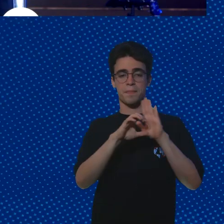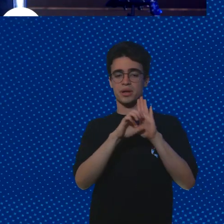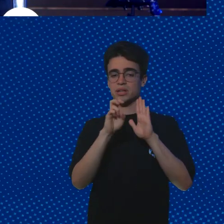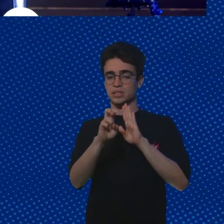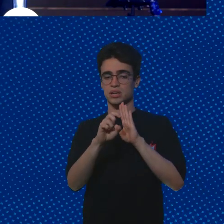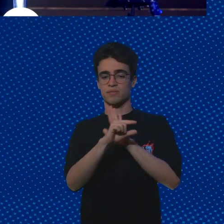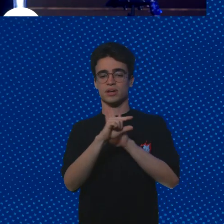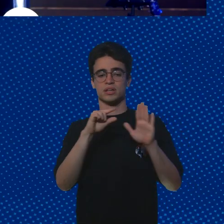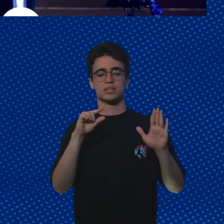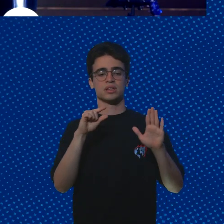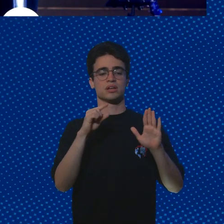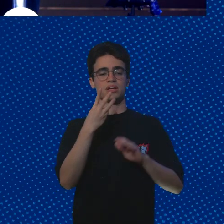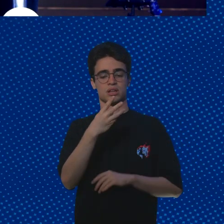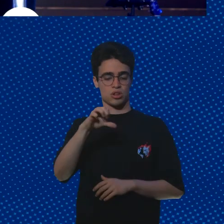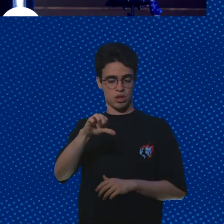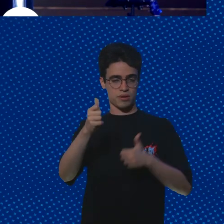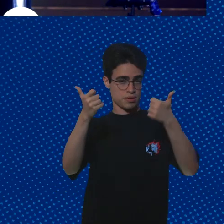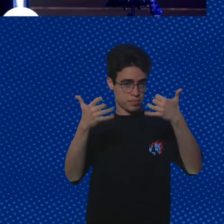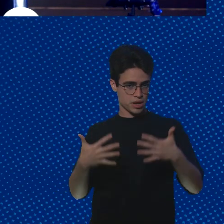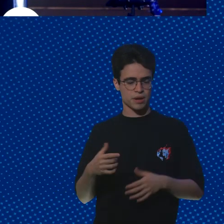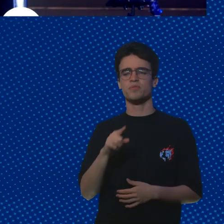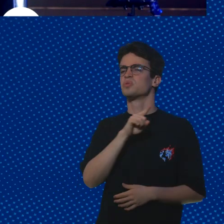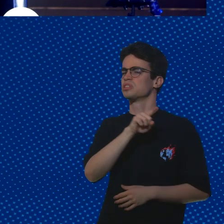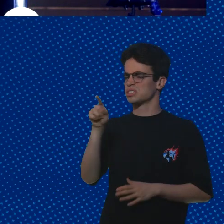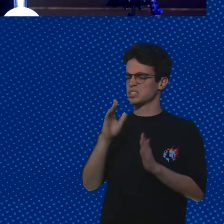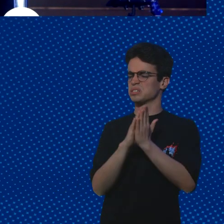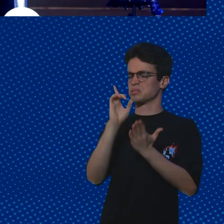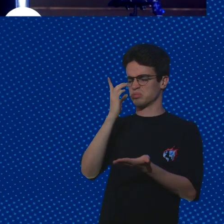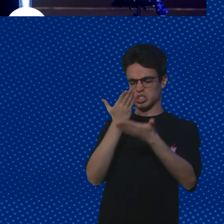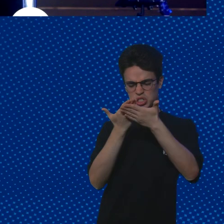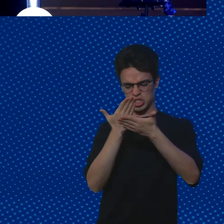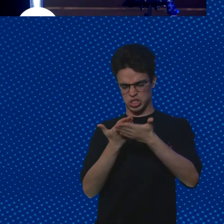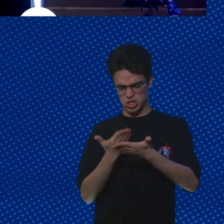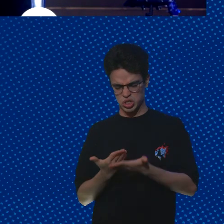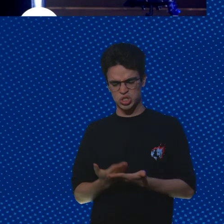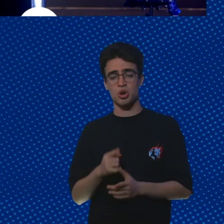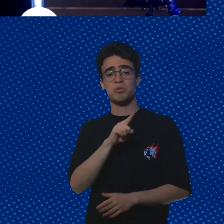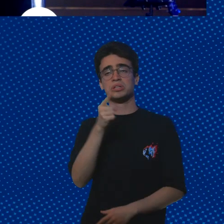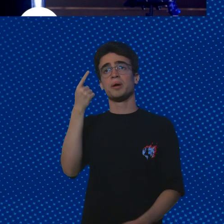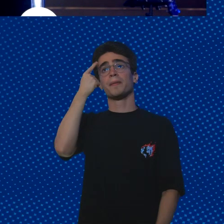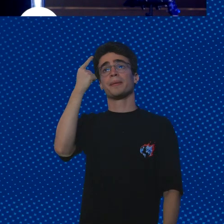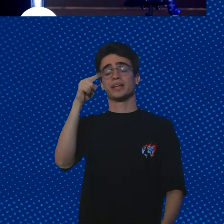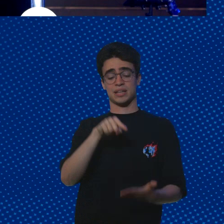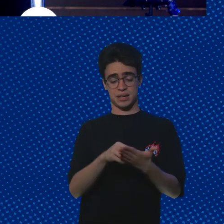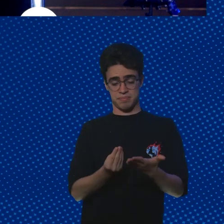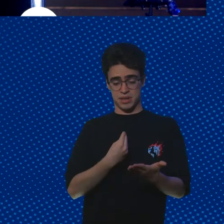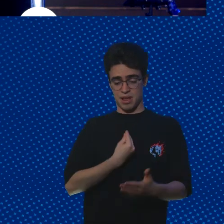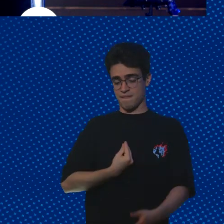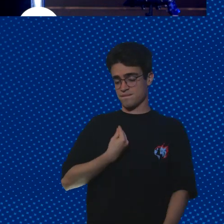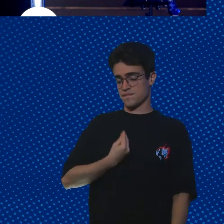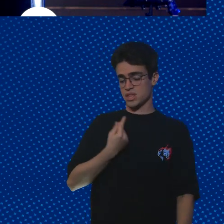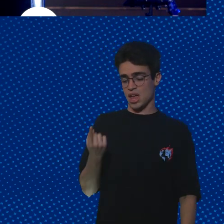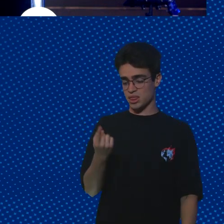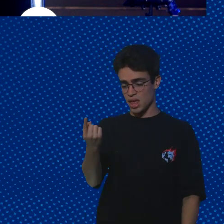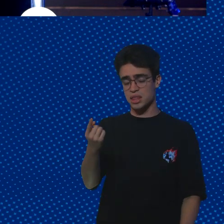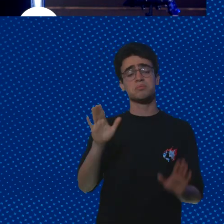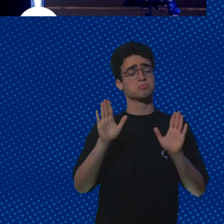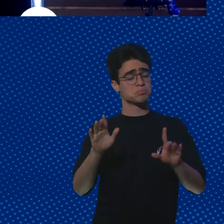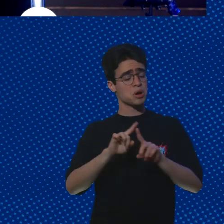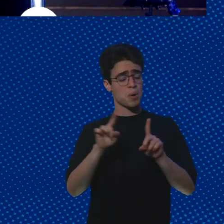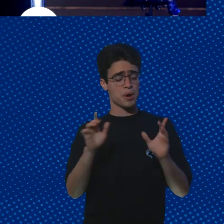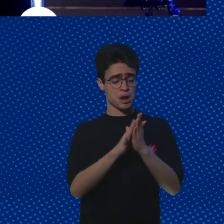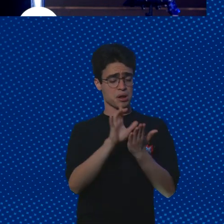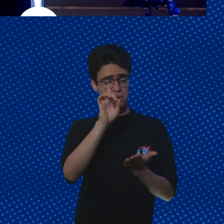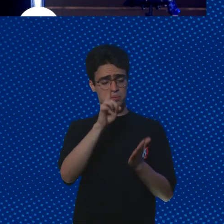estudam cuidadosamente as Escrituras porque pensam que nelas vocês têm a vida eterna. E são as Escrituras que testemunham